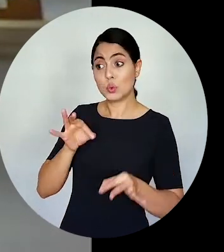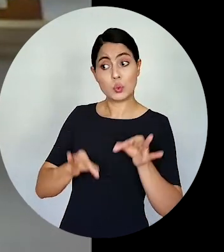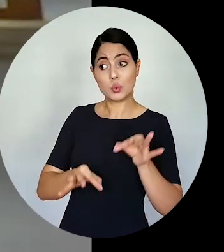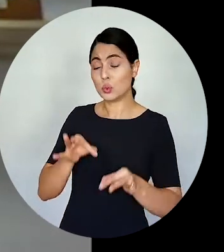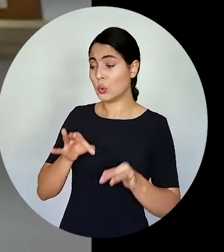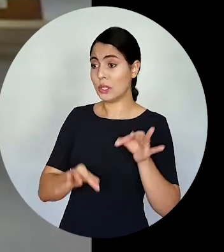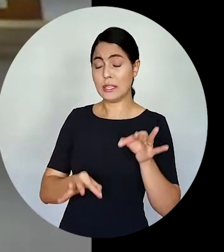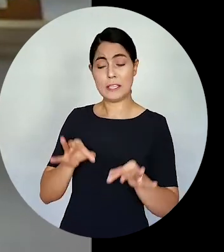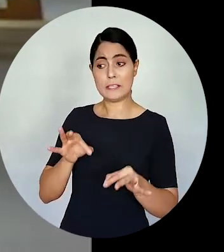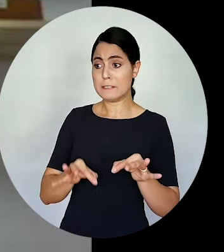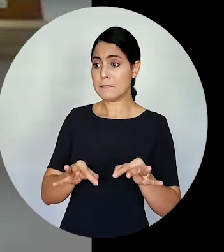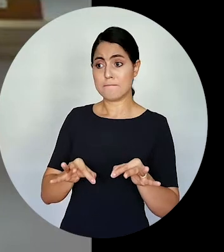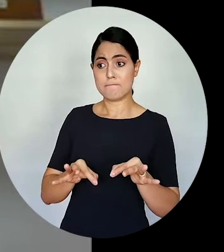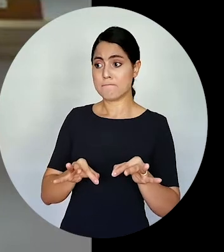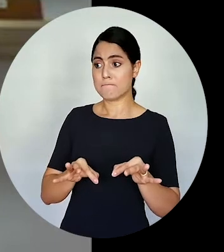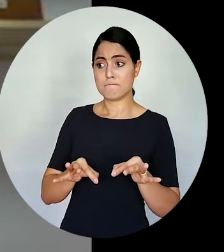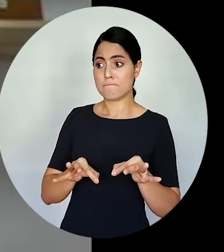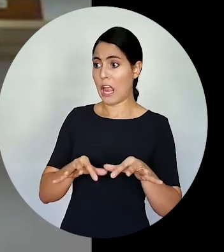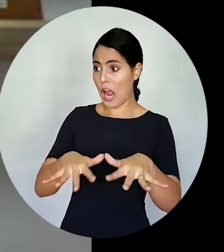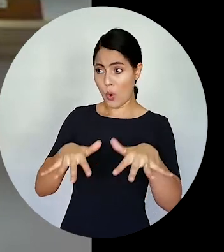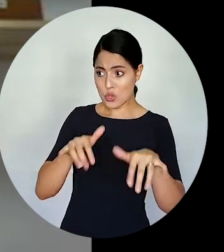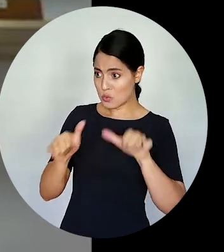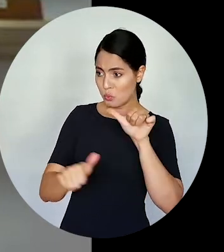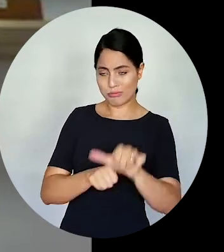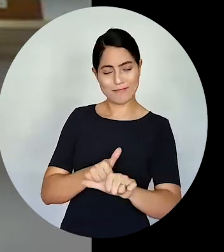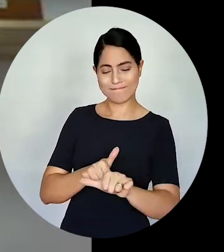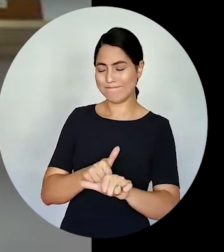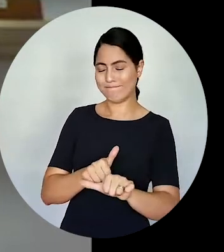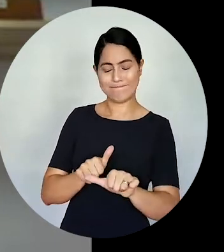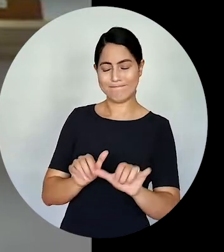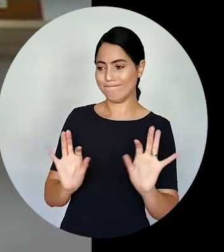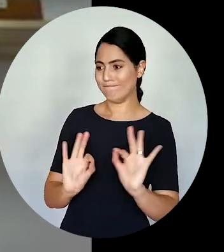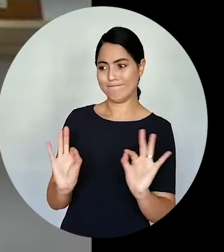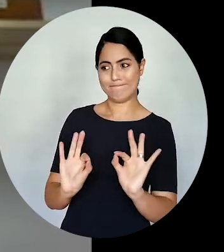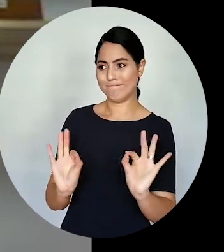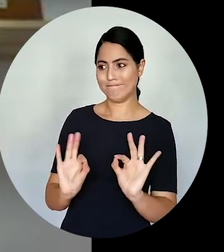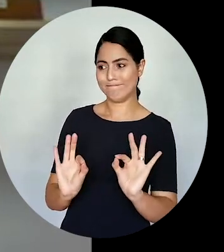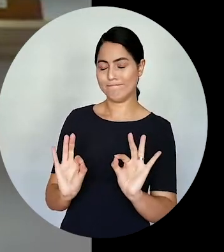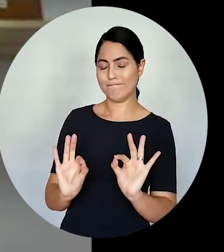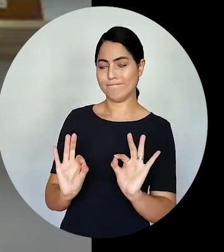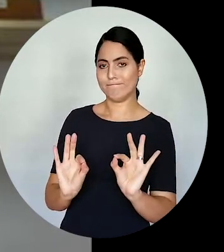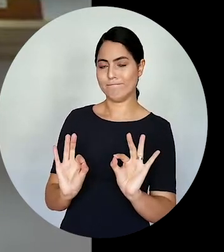manteve a audiência e indeferiu o meu pedido, tendo em consideração